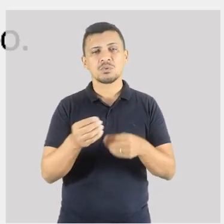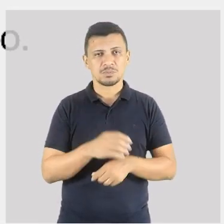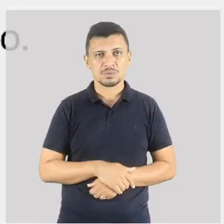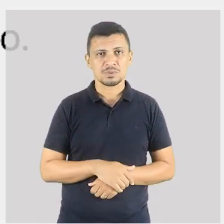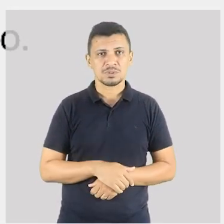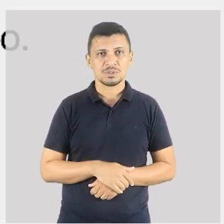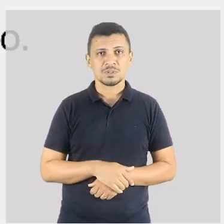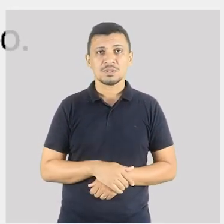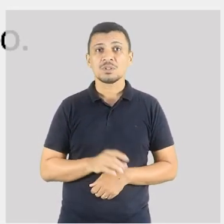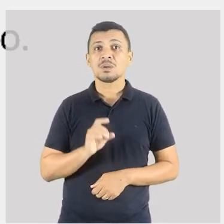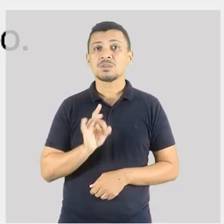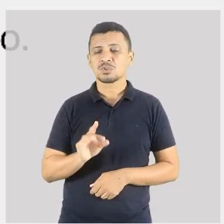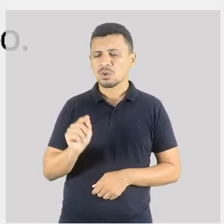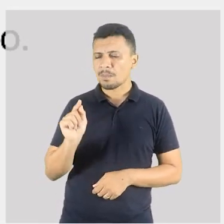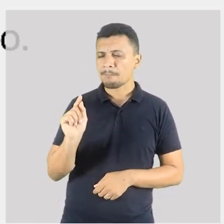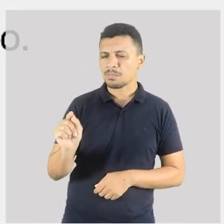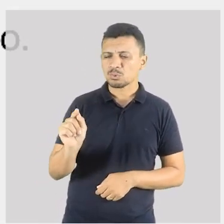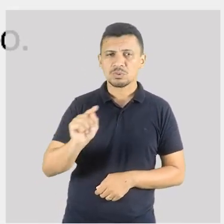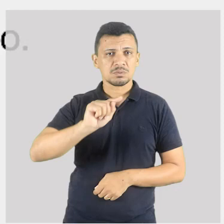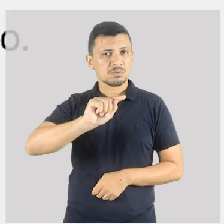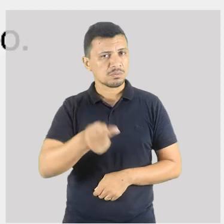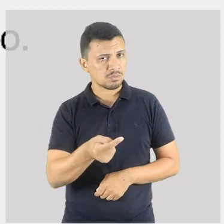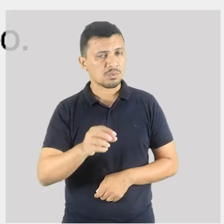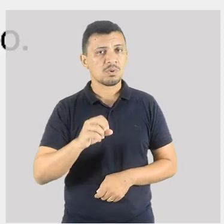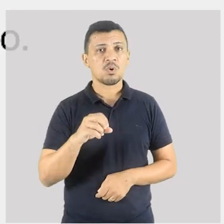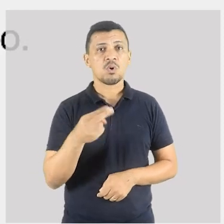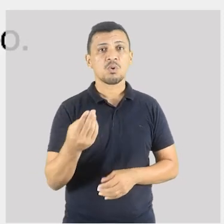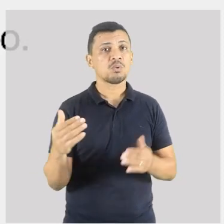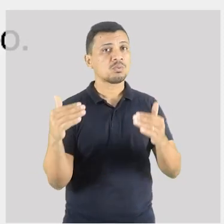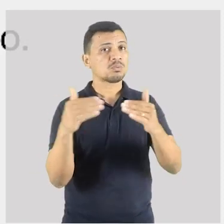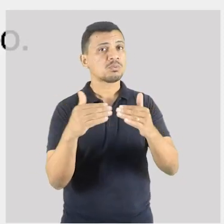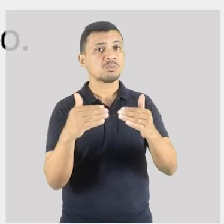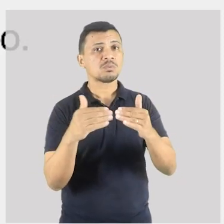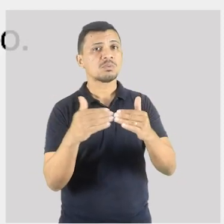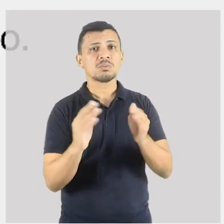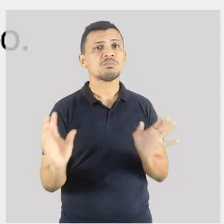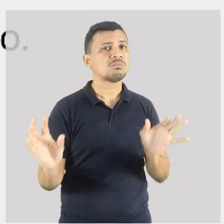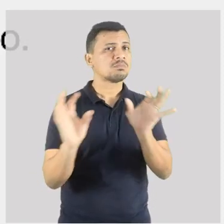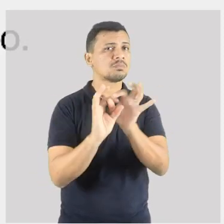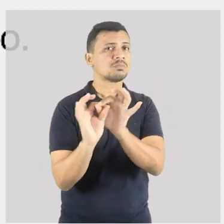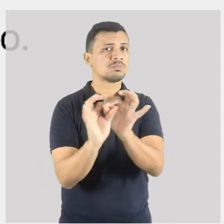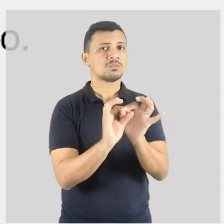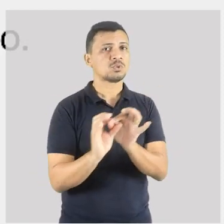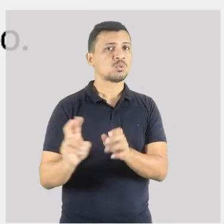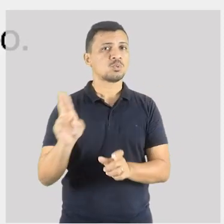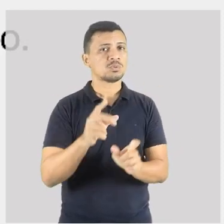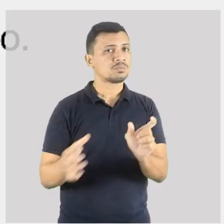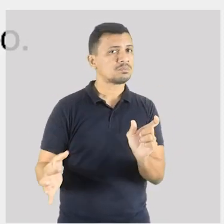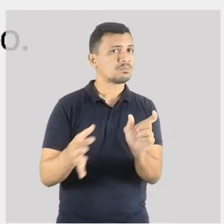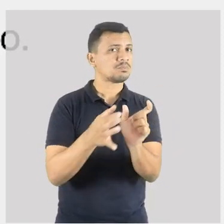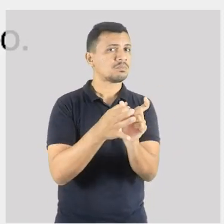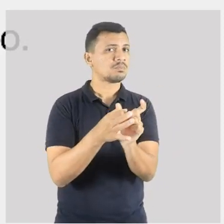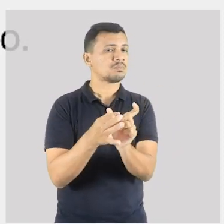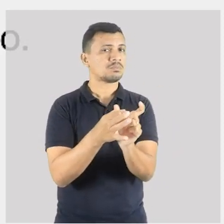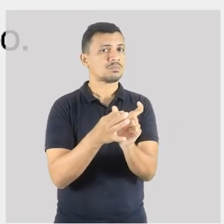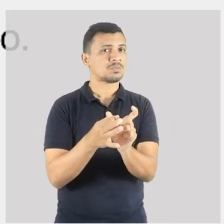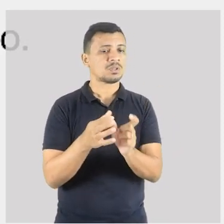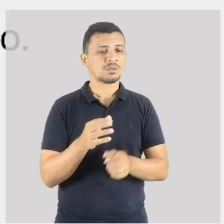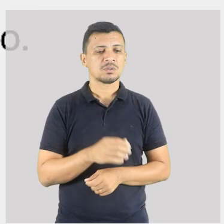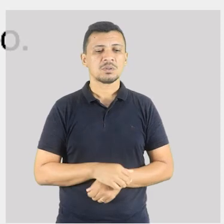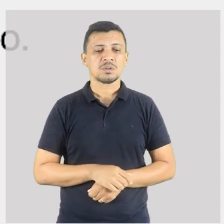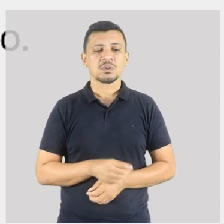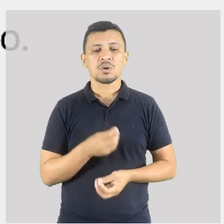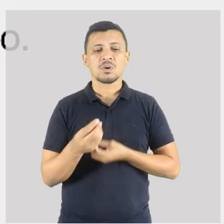pela pontuação, certo? Ou podemos fazer a conexão entre essas orações pelo conectivo. Quando nós fazemos só